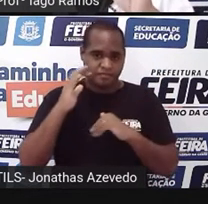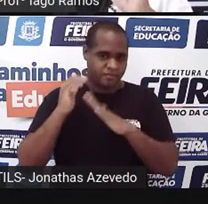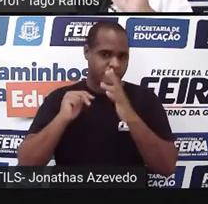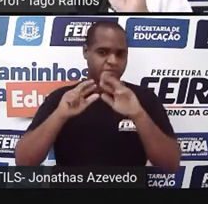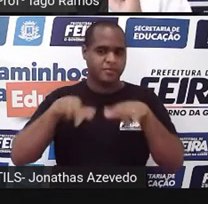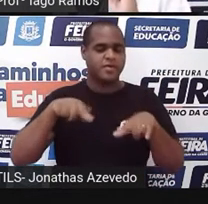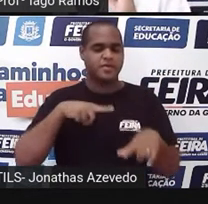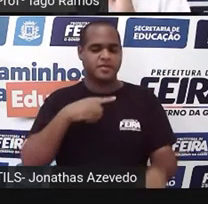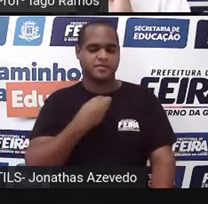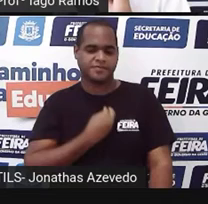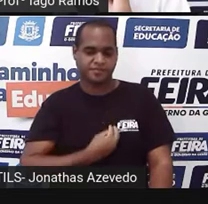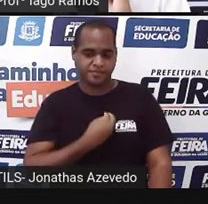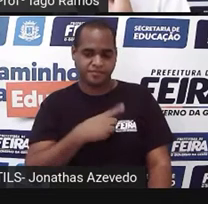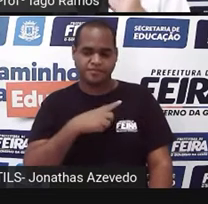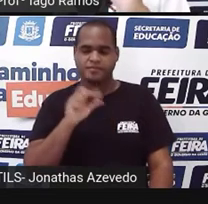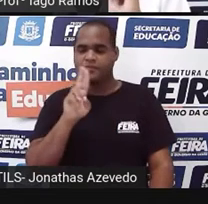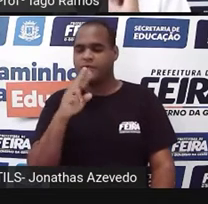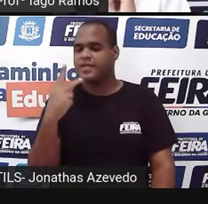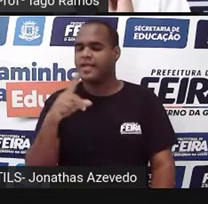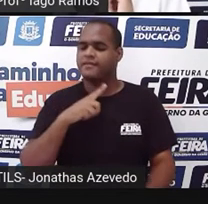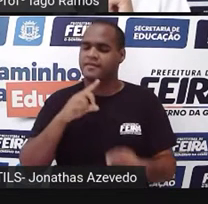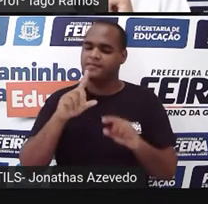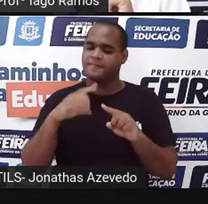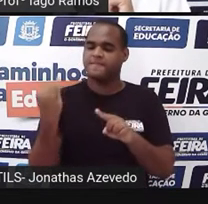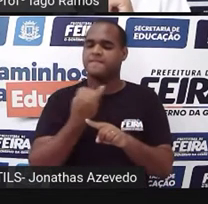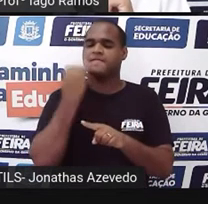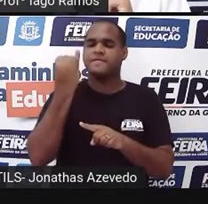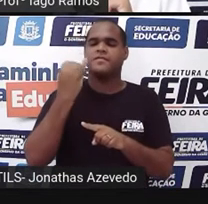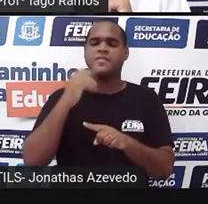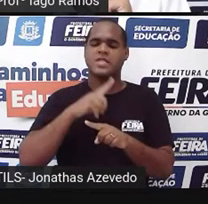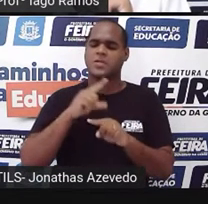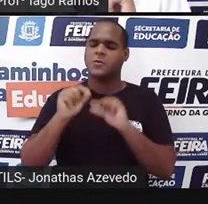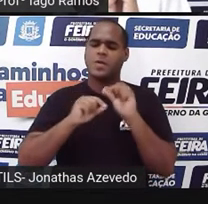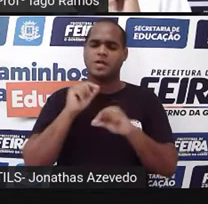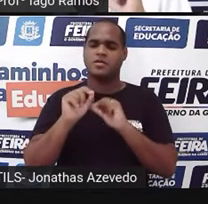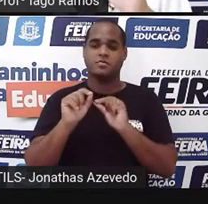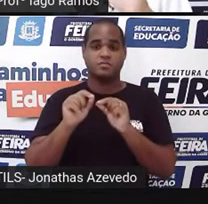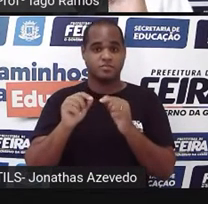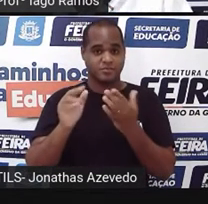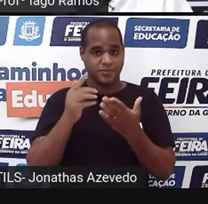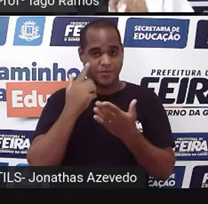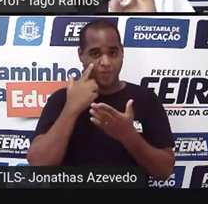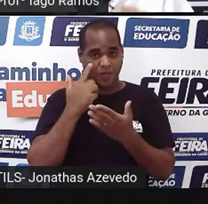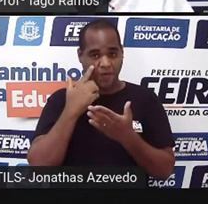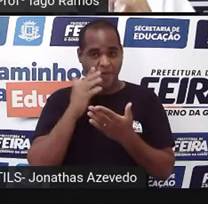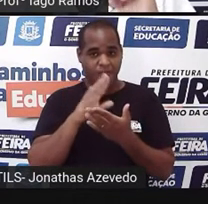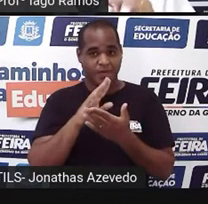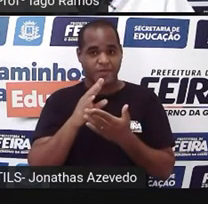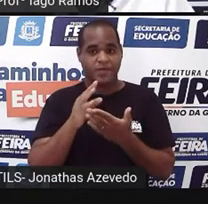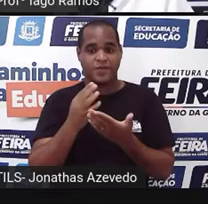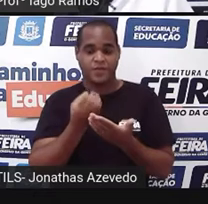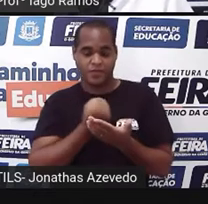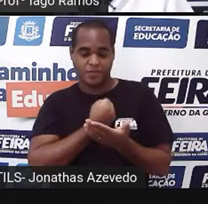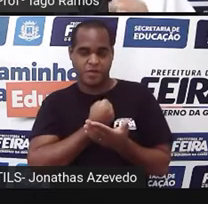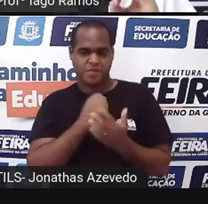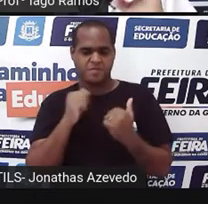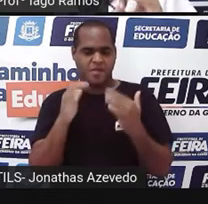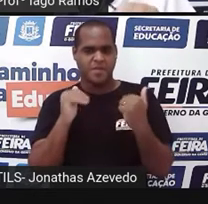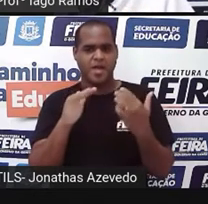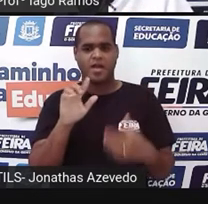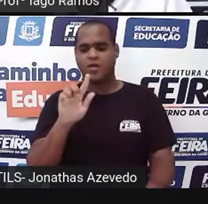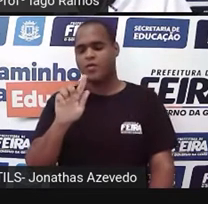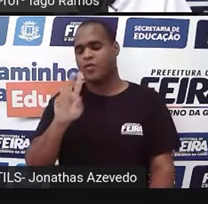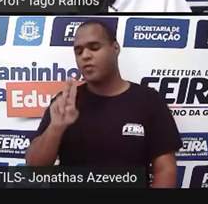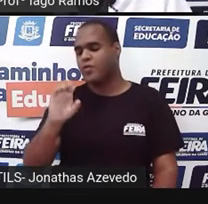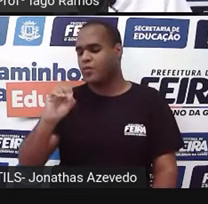existe e ele tem o nome interessante o nome dele é bacana Olha só o maior número que existe